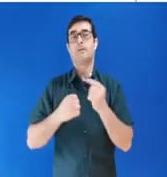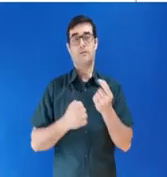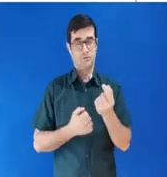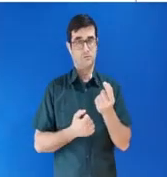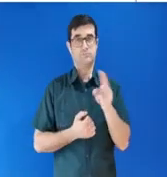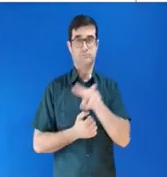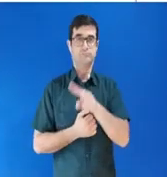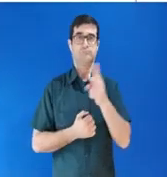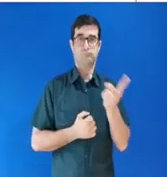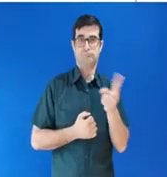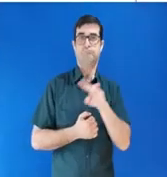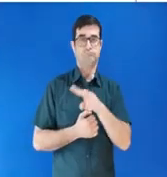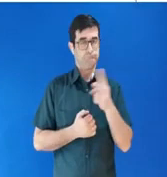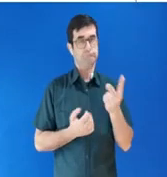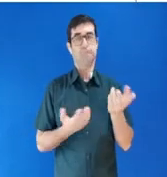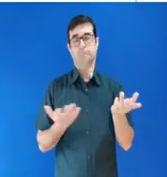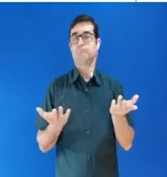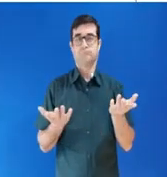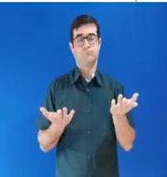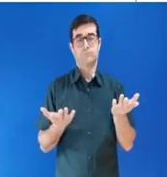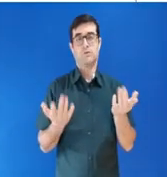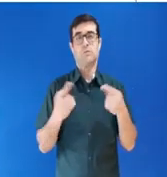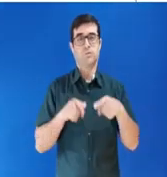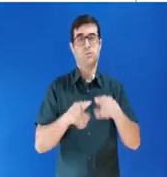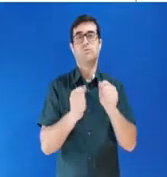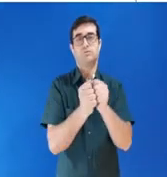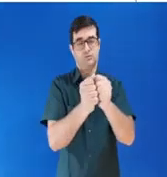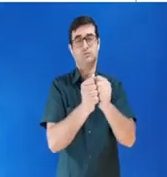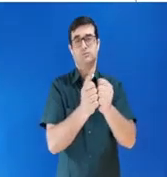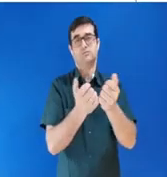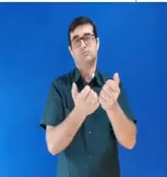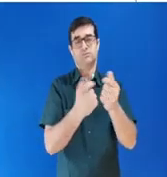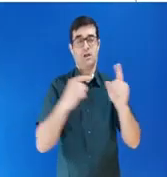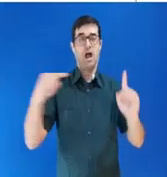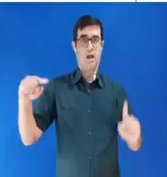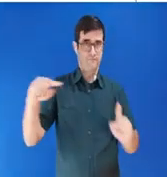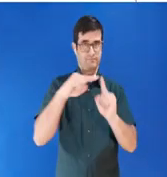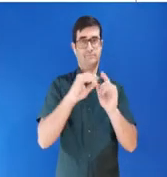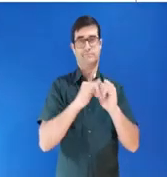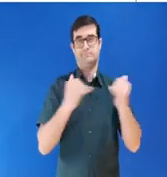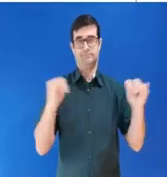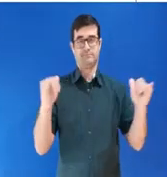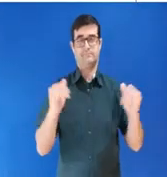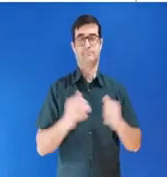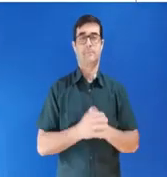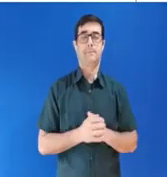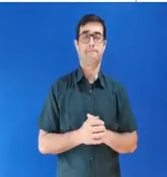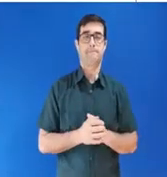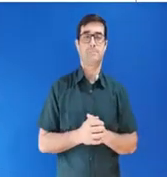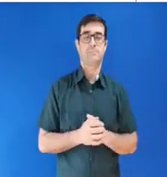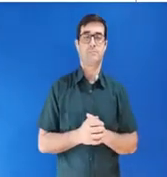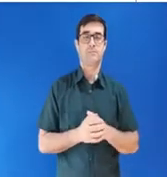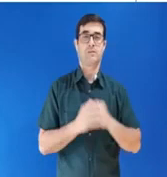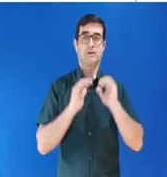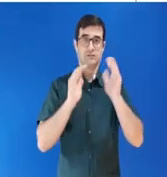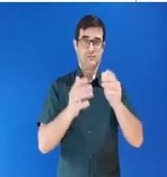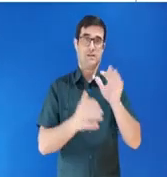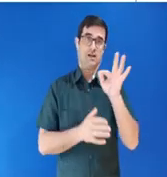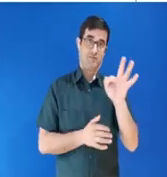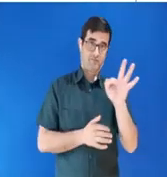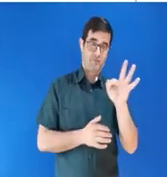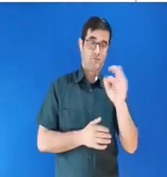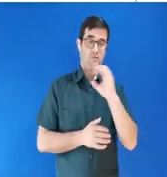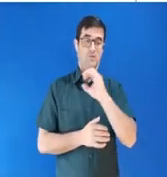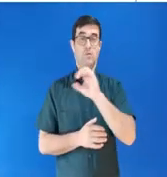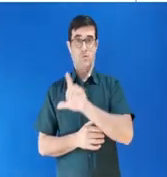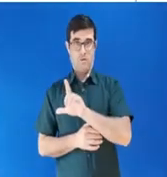com a afinidade eletrônica. Então, cada caso a gente vai ter que observar. Por exemplo, como eu falei, flúor e cloro,